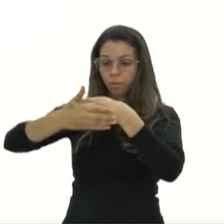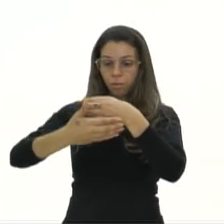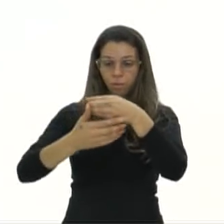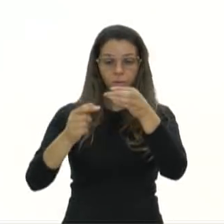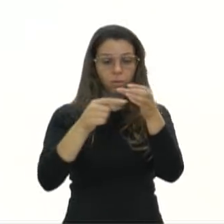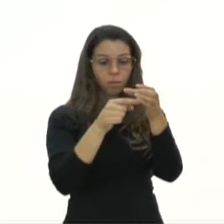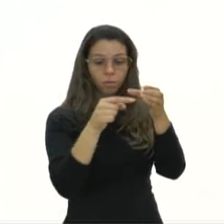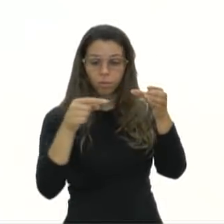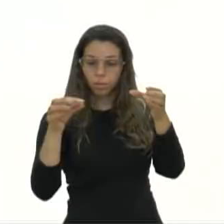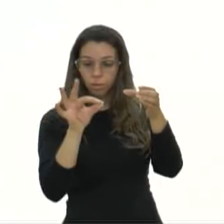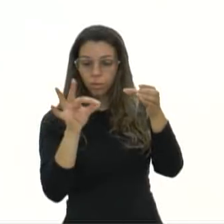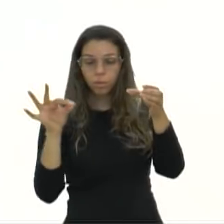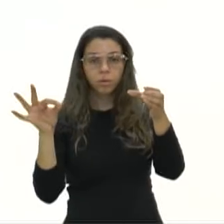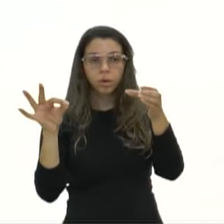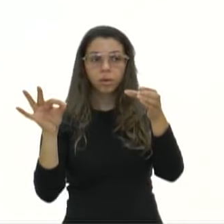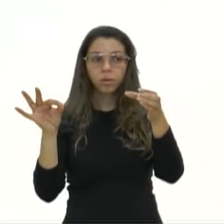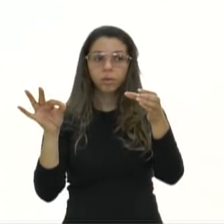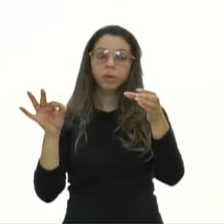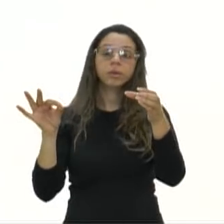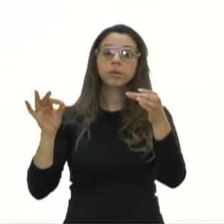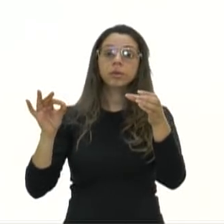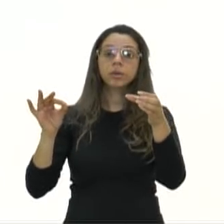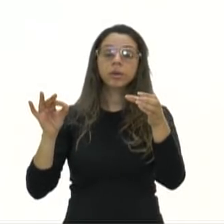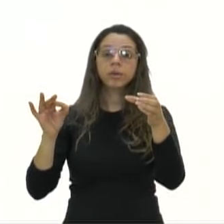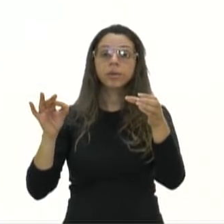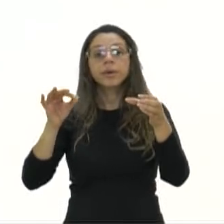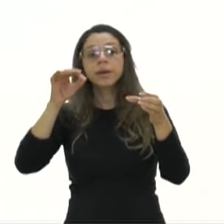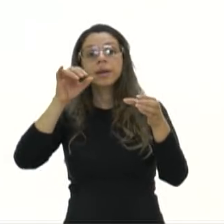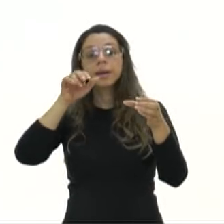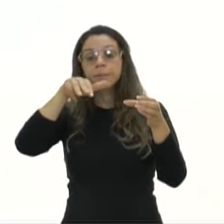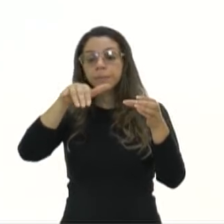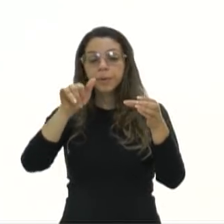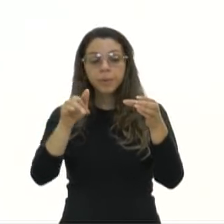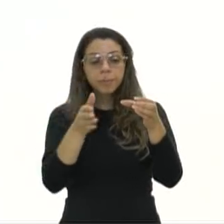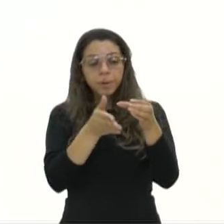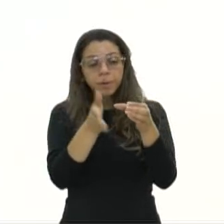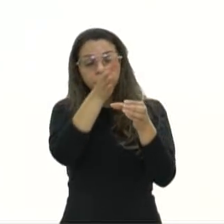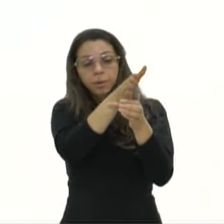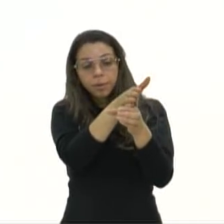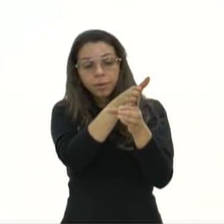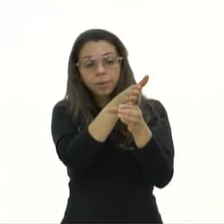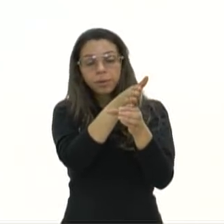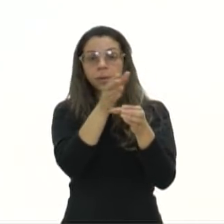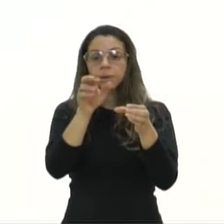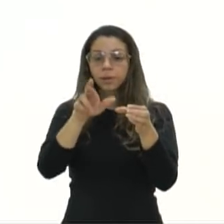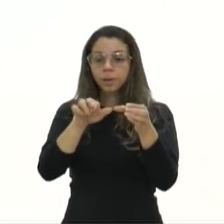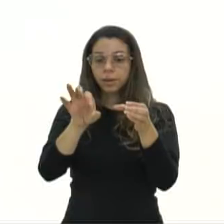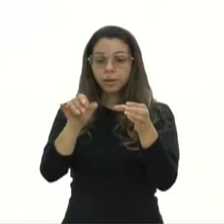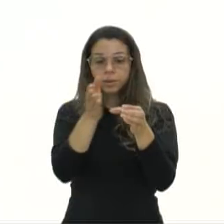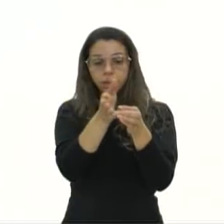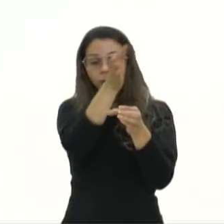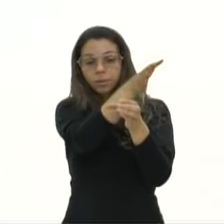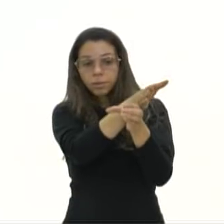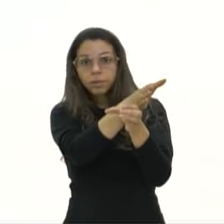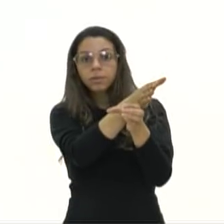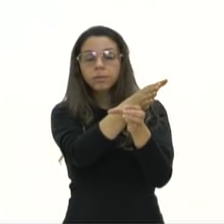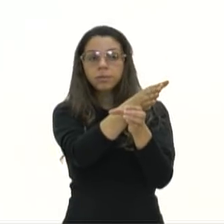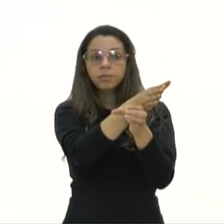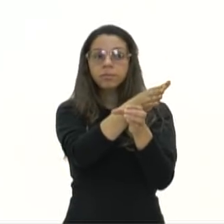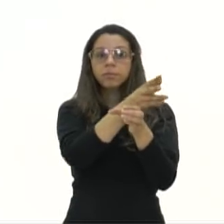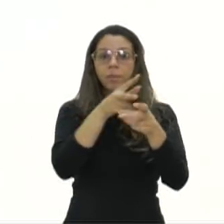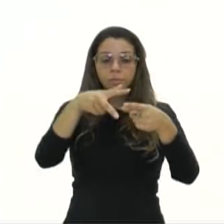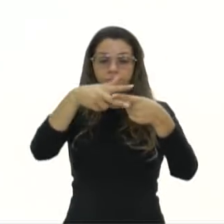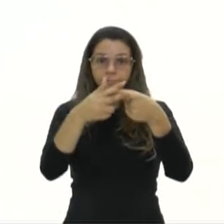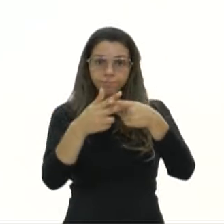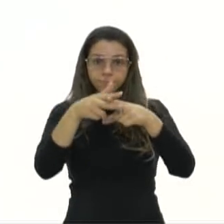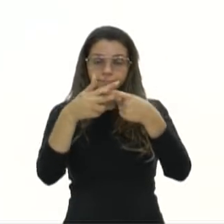pessoa míope, a imagem é formada antes da retina. E com a correção da lente, vai fazer